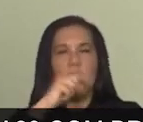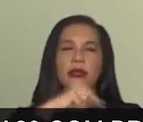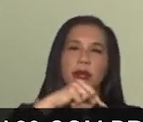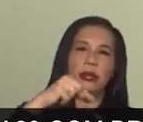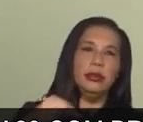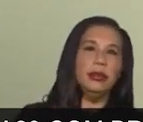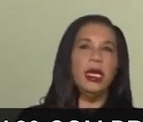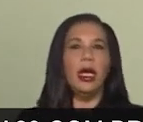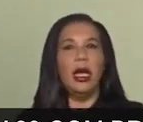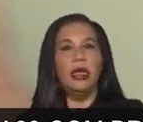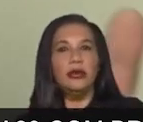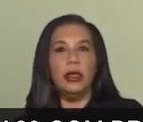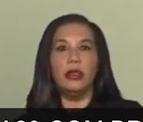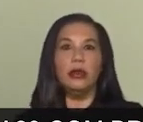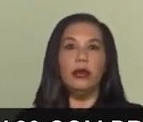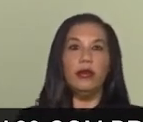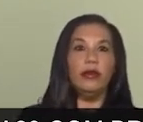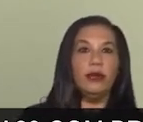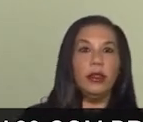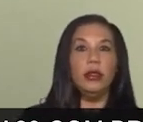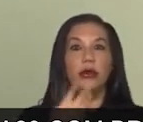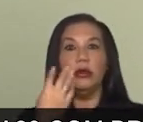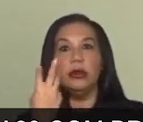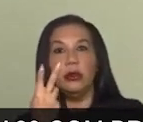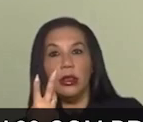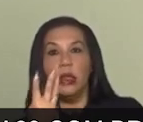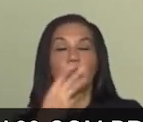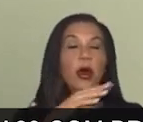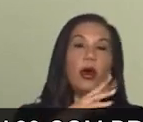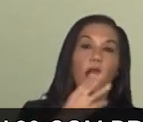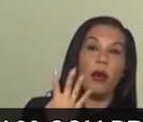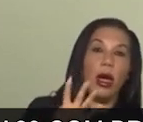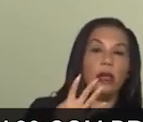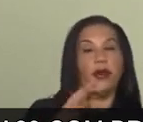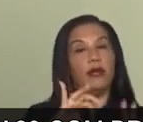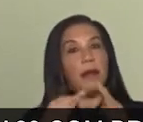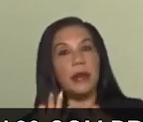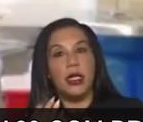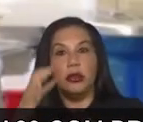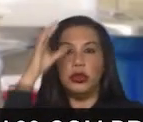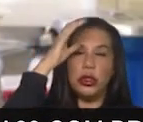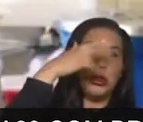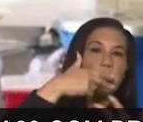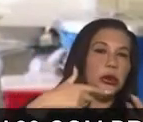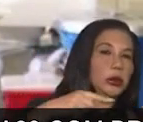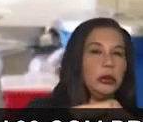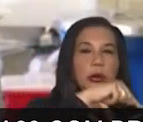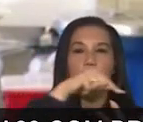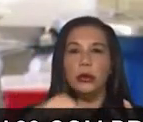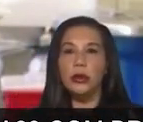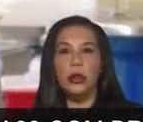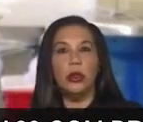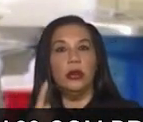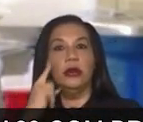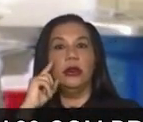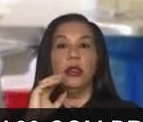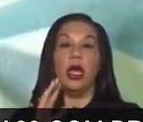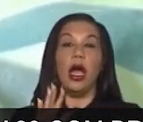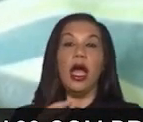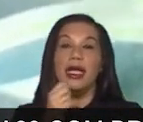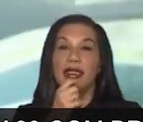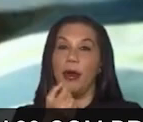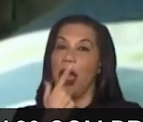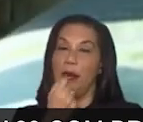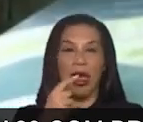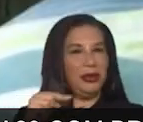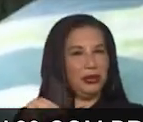às vezes você perder 3, 4, 5 pessoas da mesma família numa questão de dias. A recomendação de remédios ineficazes e o